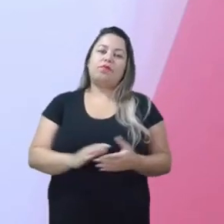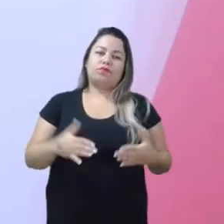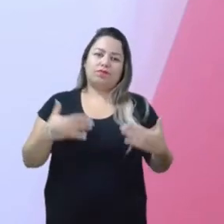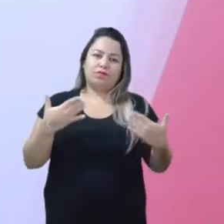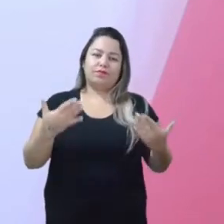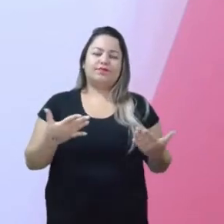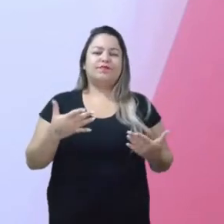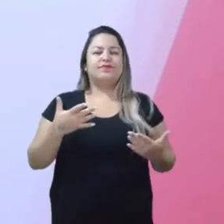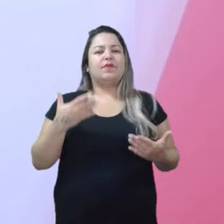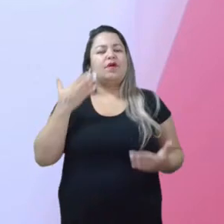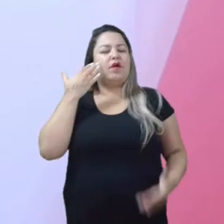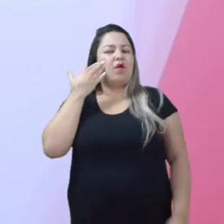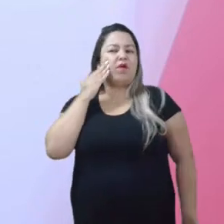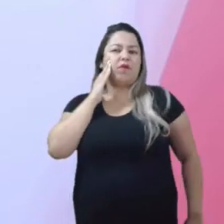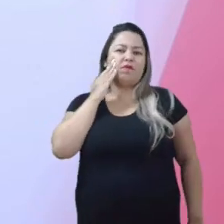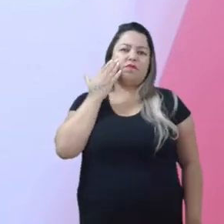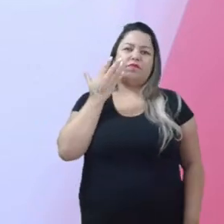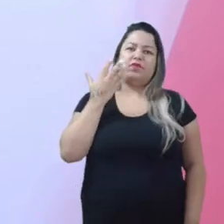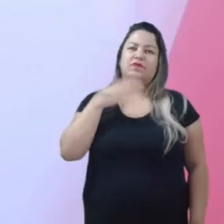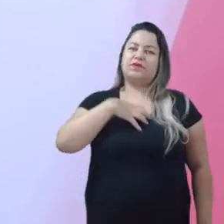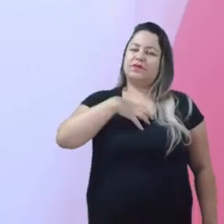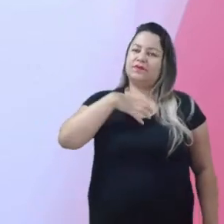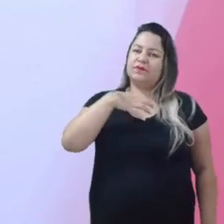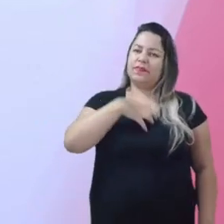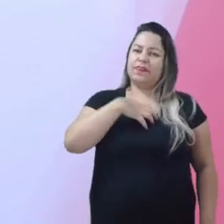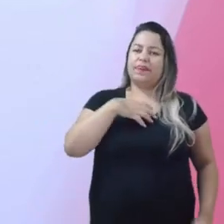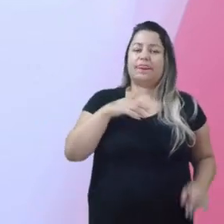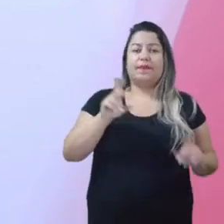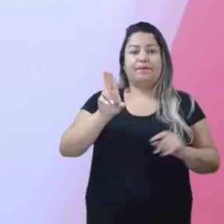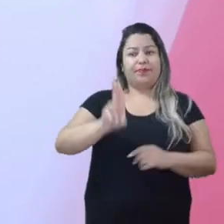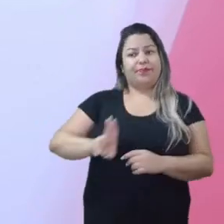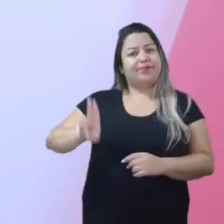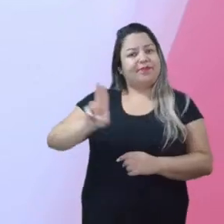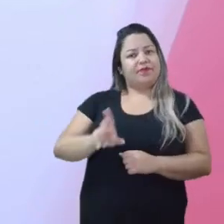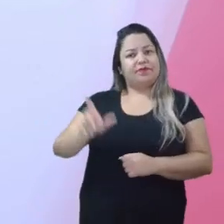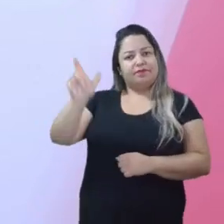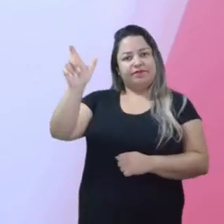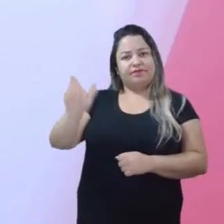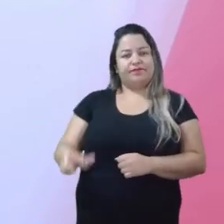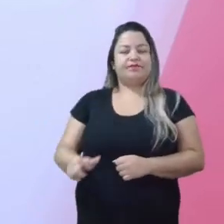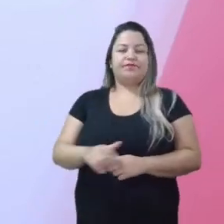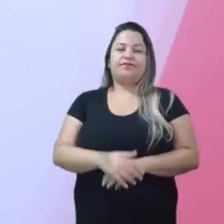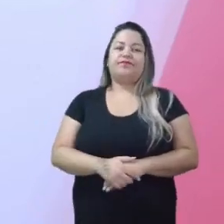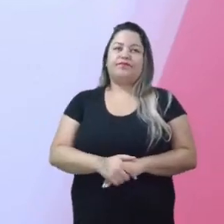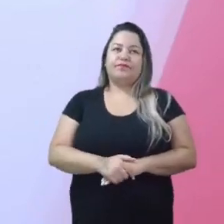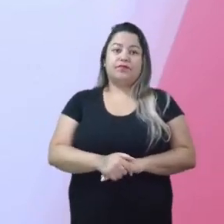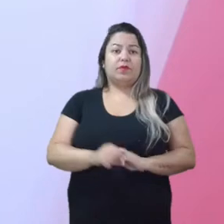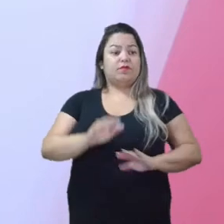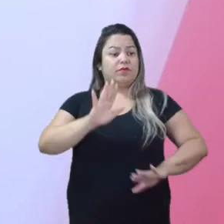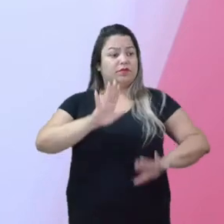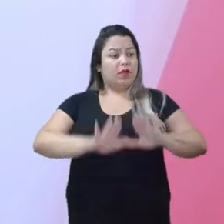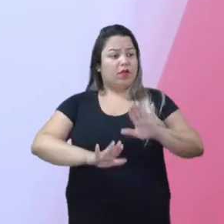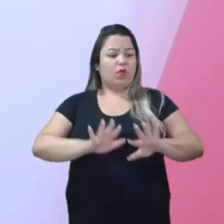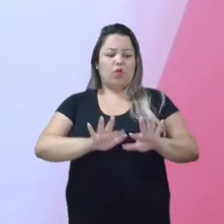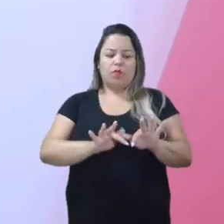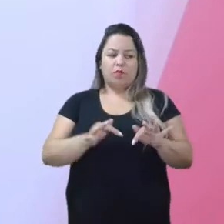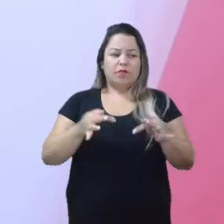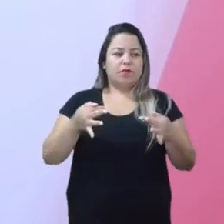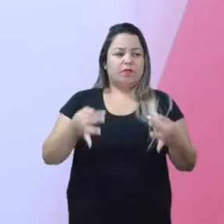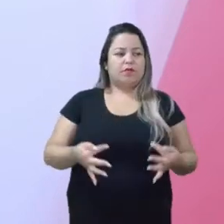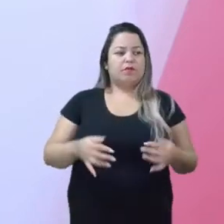impressão, pelo menos a impressão como usuário, né, que talvez seria simplesmente uma questão de